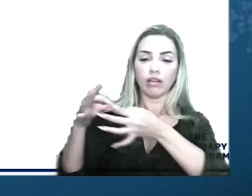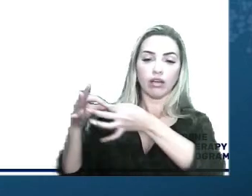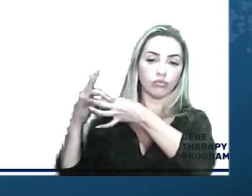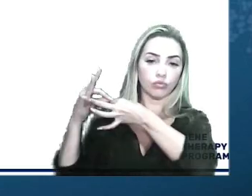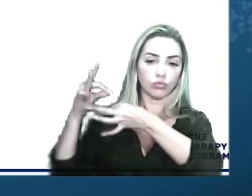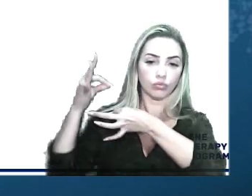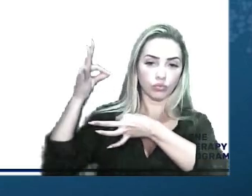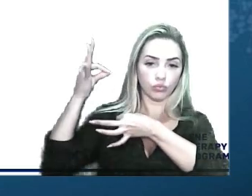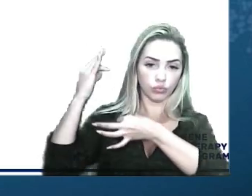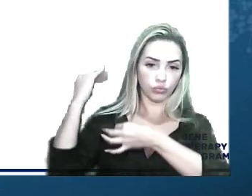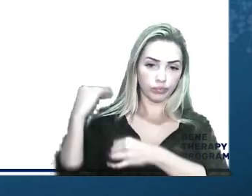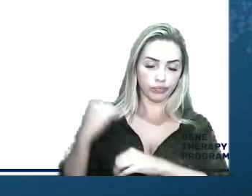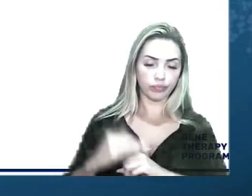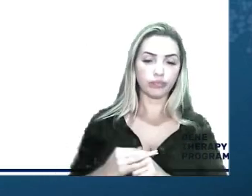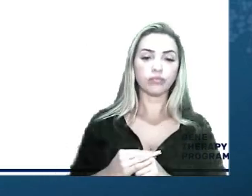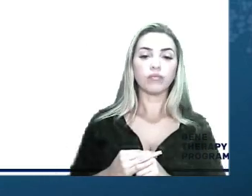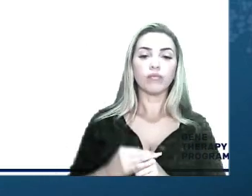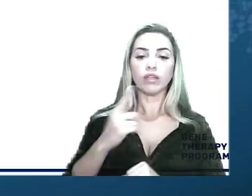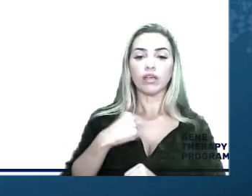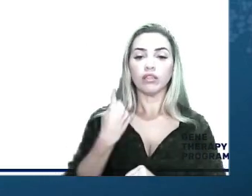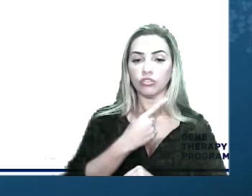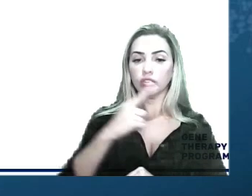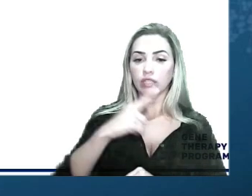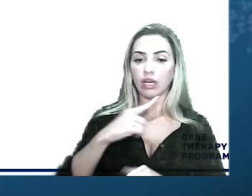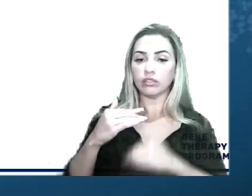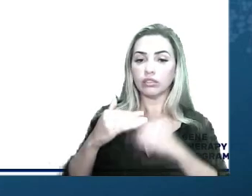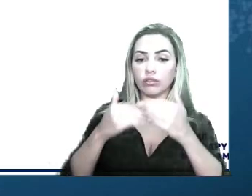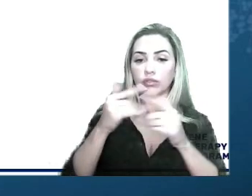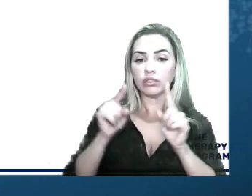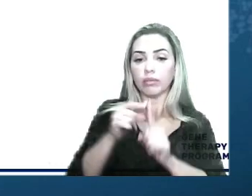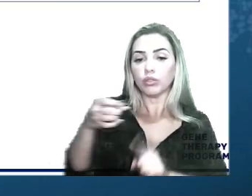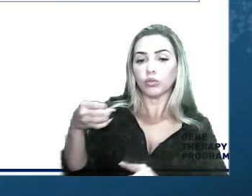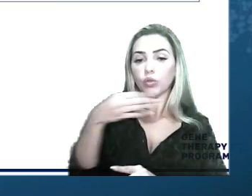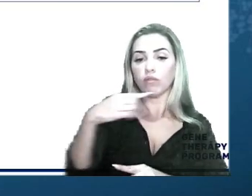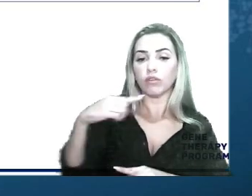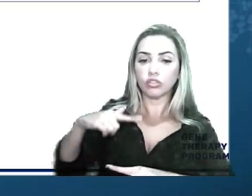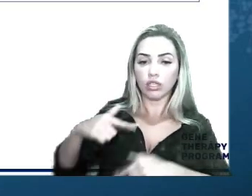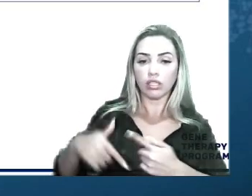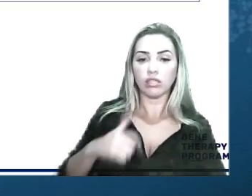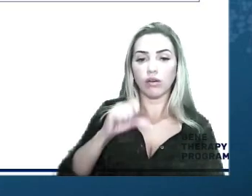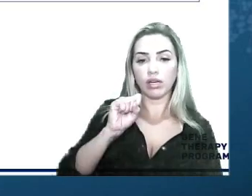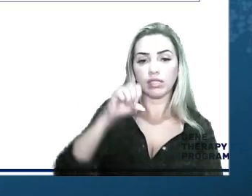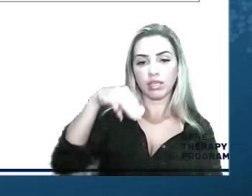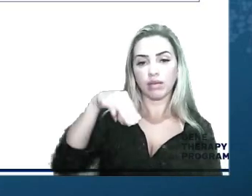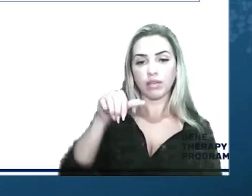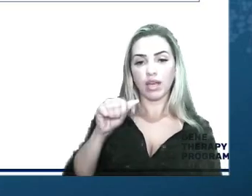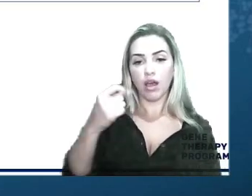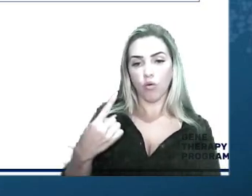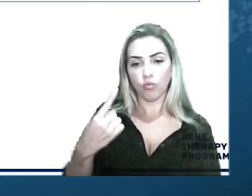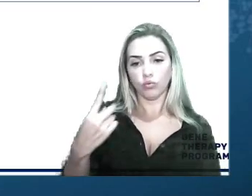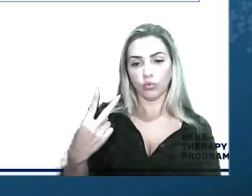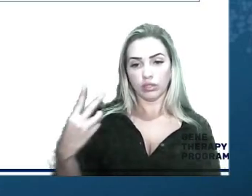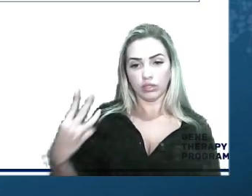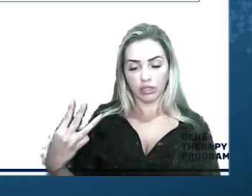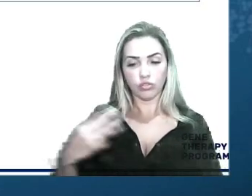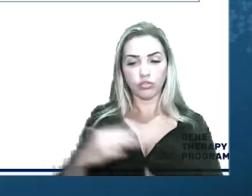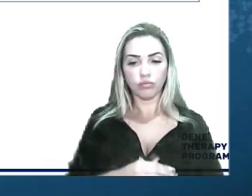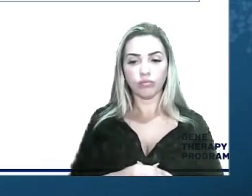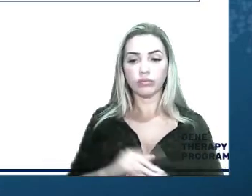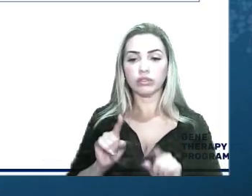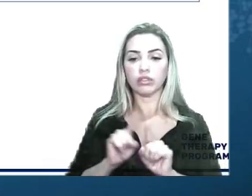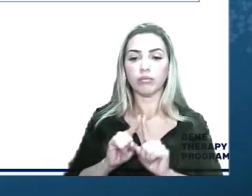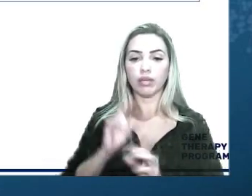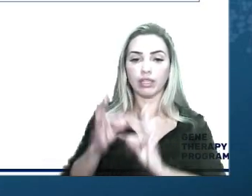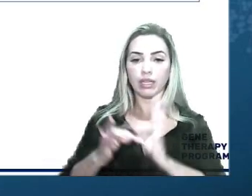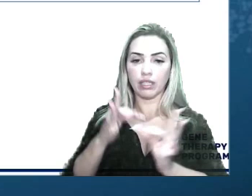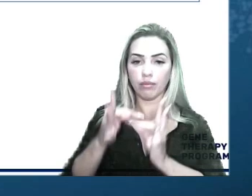dorsal, e a gente está desenvolvendo nova geração da SMA1, 2 e 3 e no tratamento da